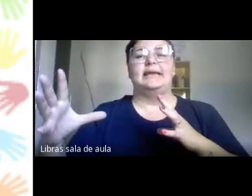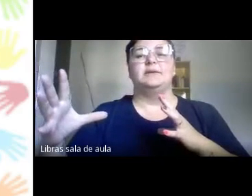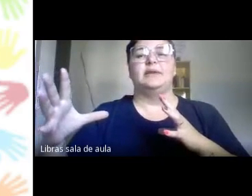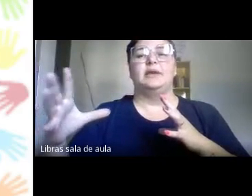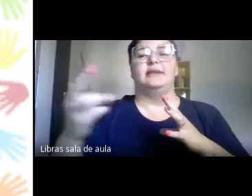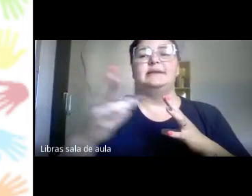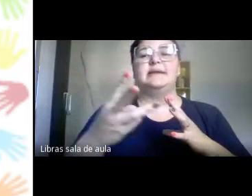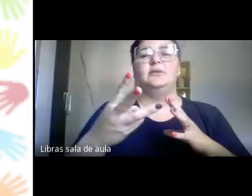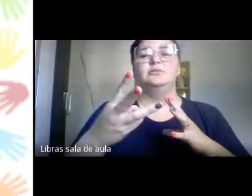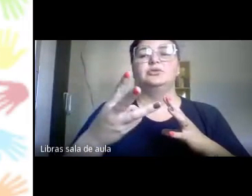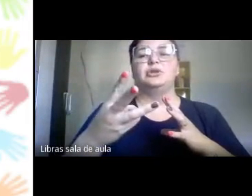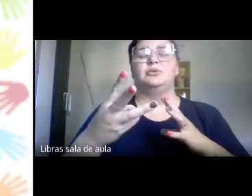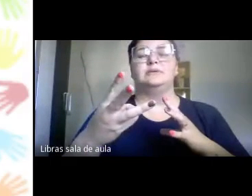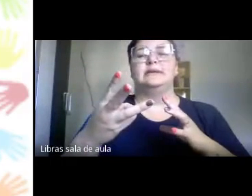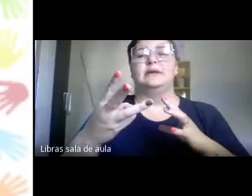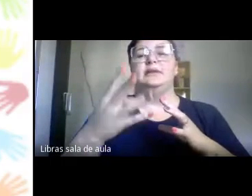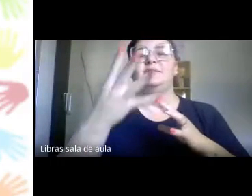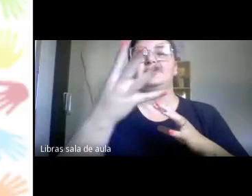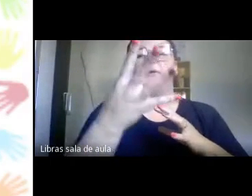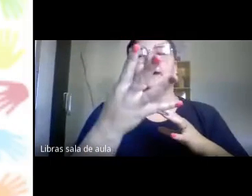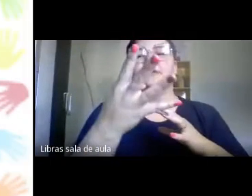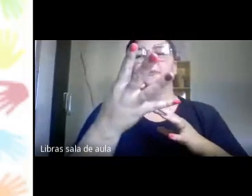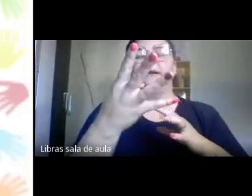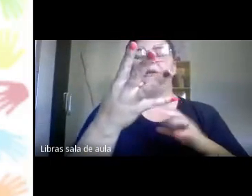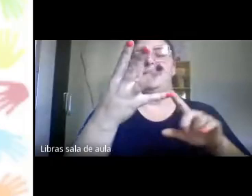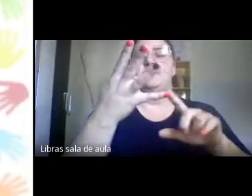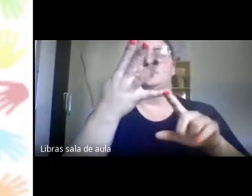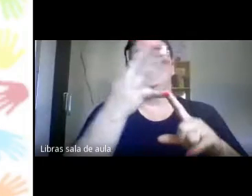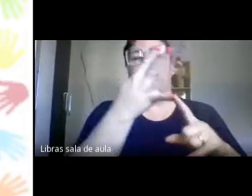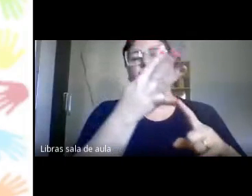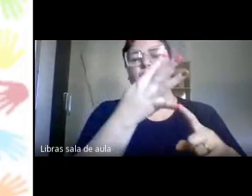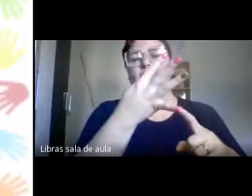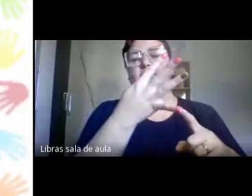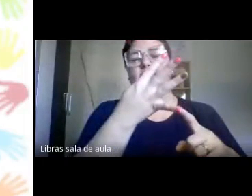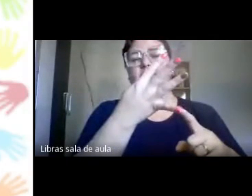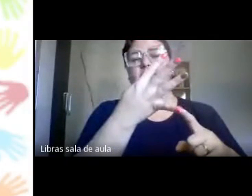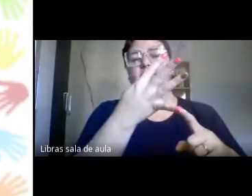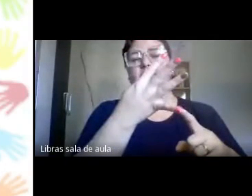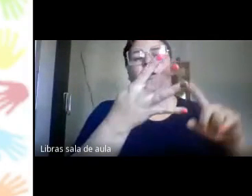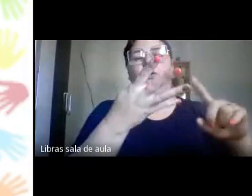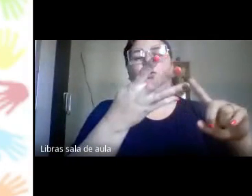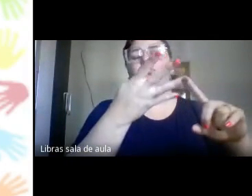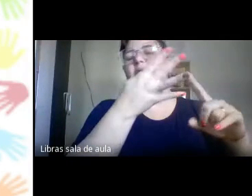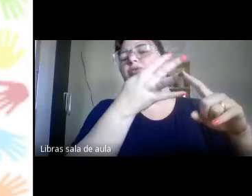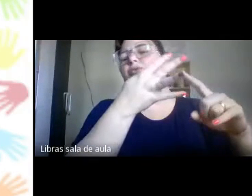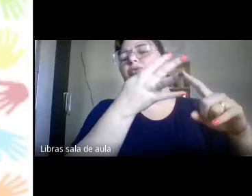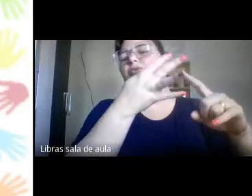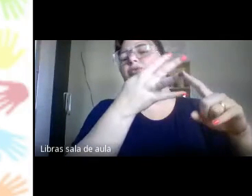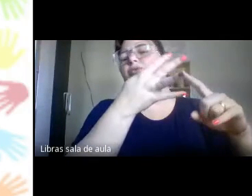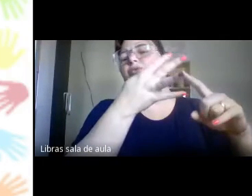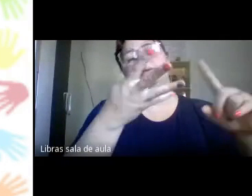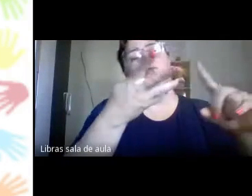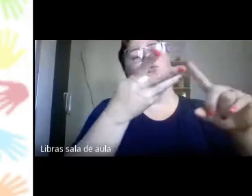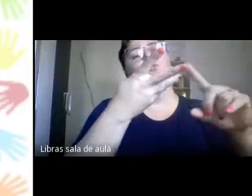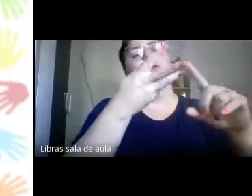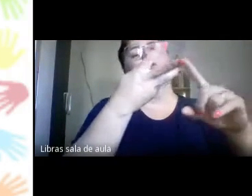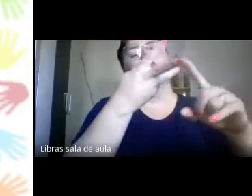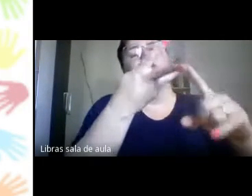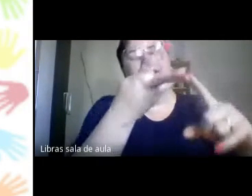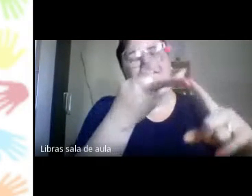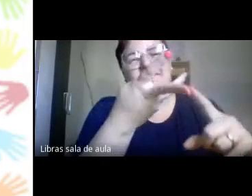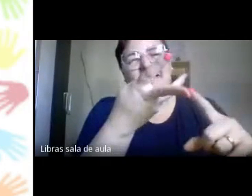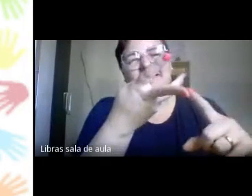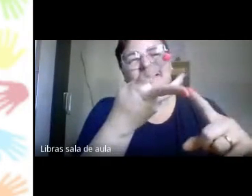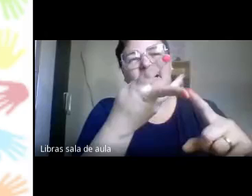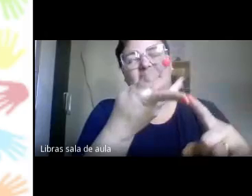E aí, se eu tenho 3 alunos de inclusão, eu tenho que fazer 4 planejamentos. O da turma, o do aluno com surdez, o do aluno